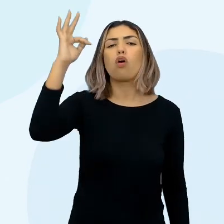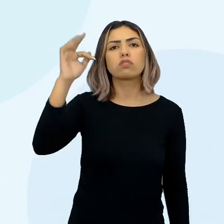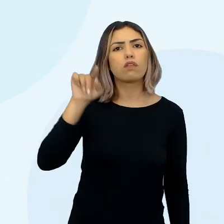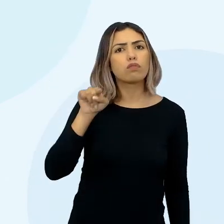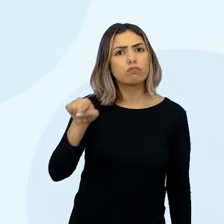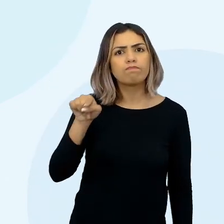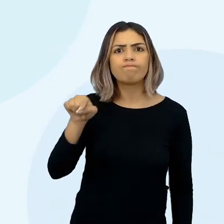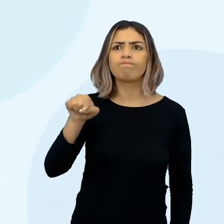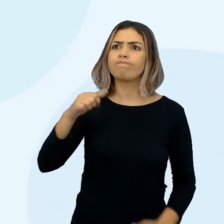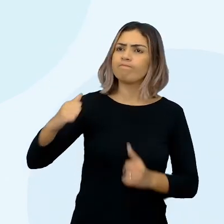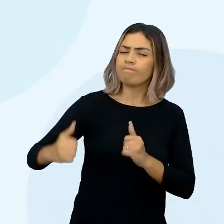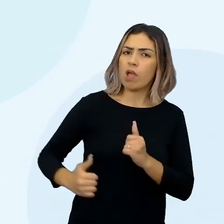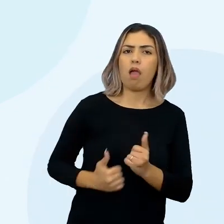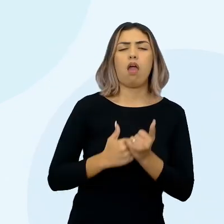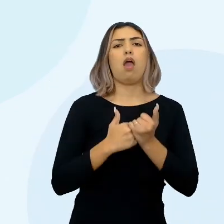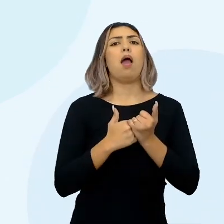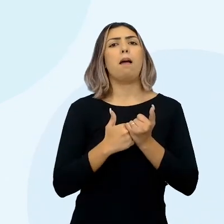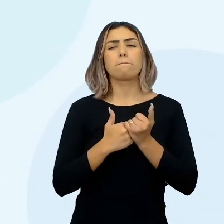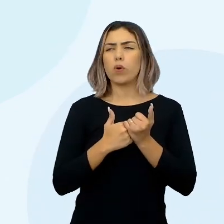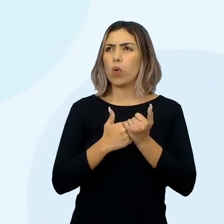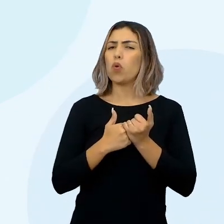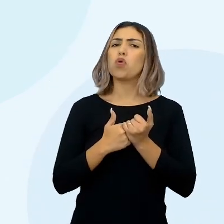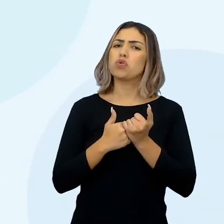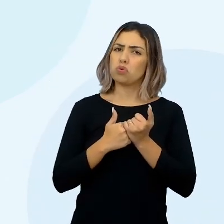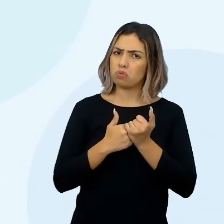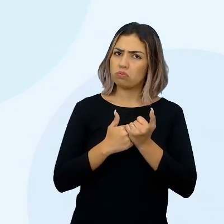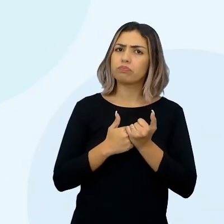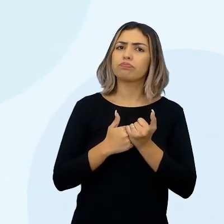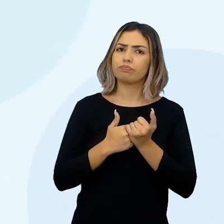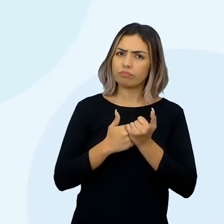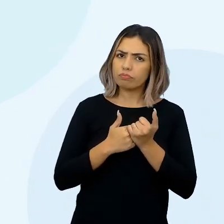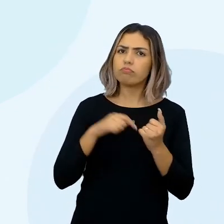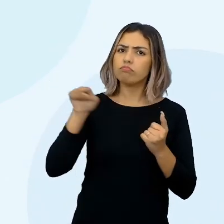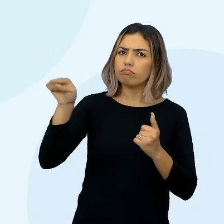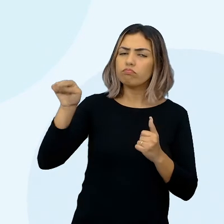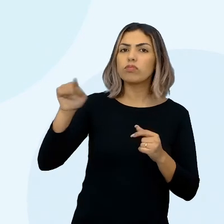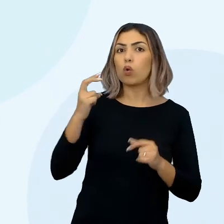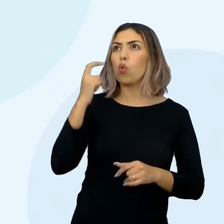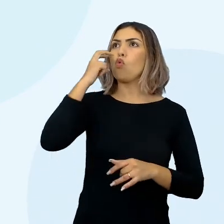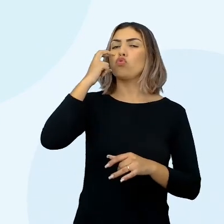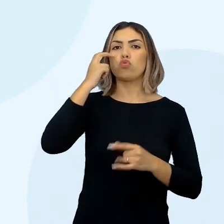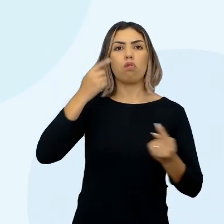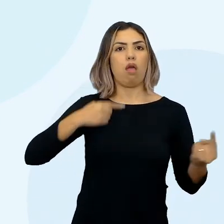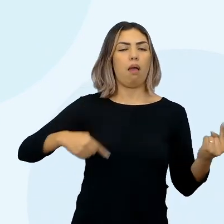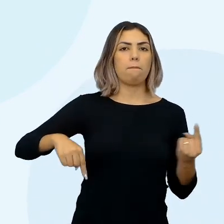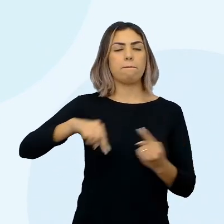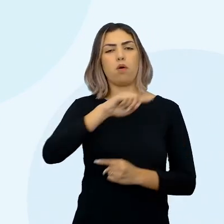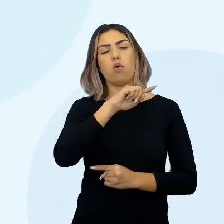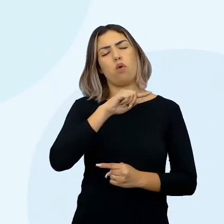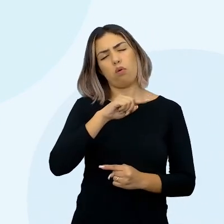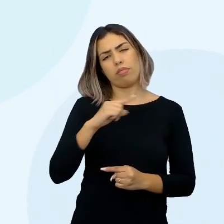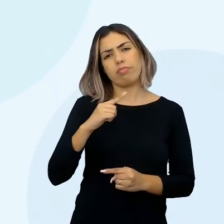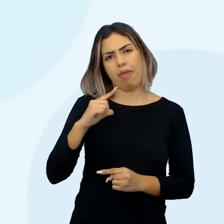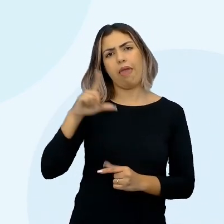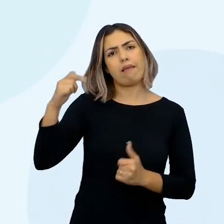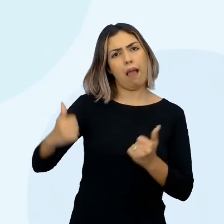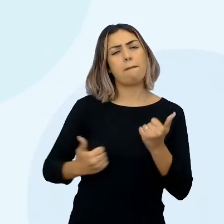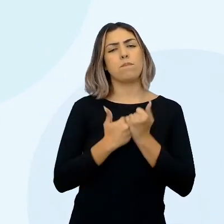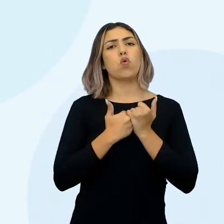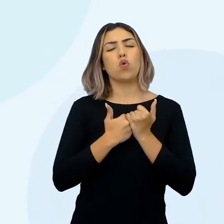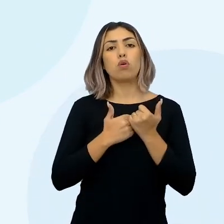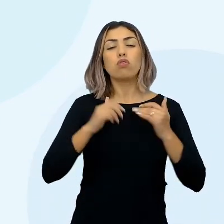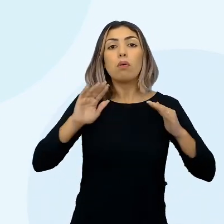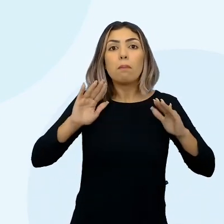toda a contribuição desse filósofo para a nossa cultura, né? Mas é inegável que, mesmo com toda